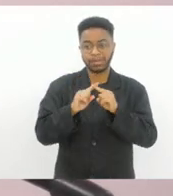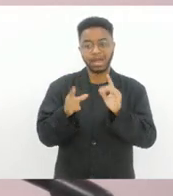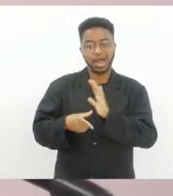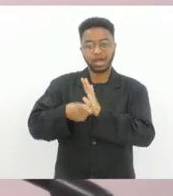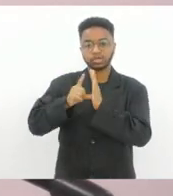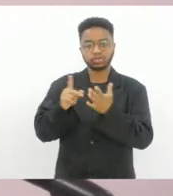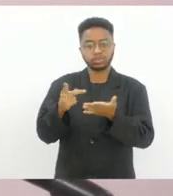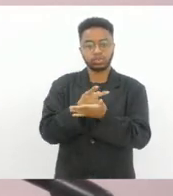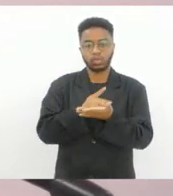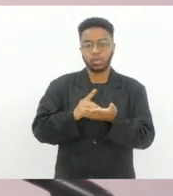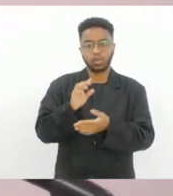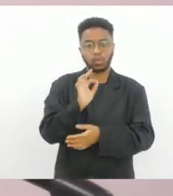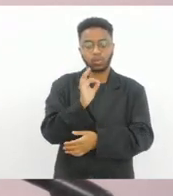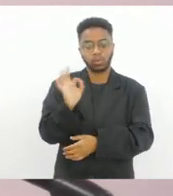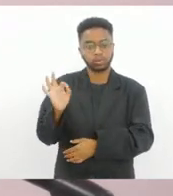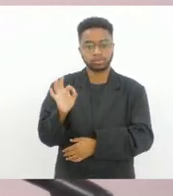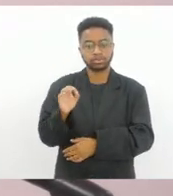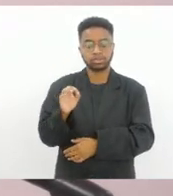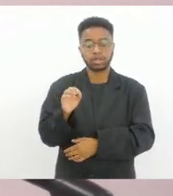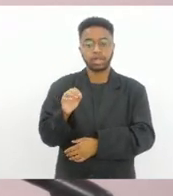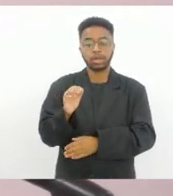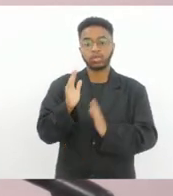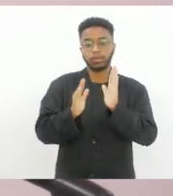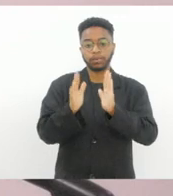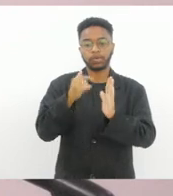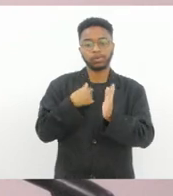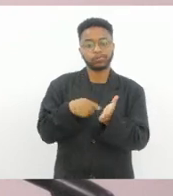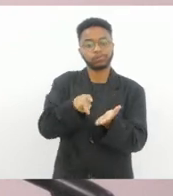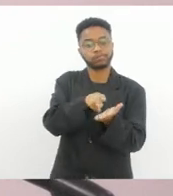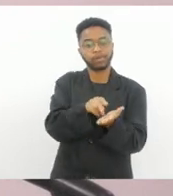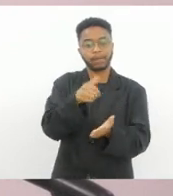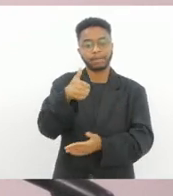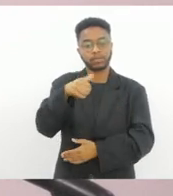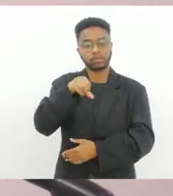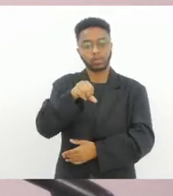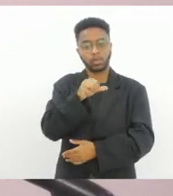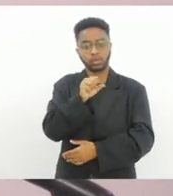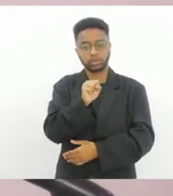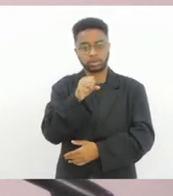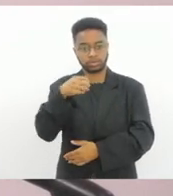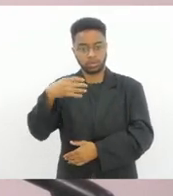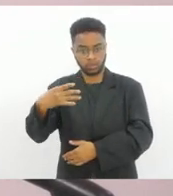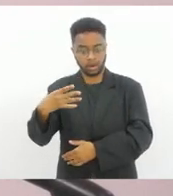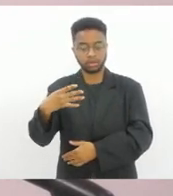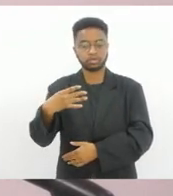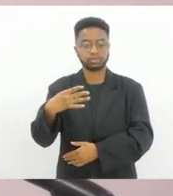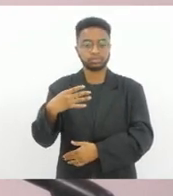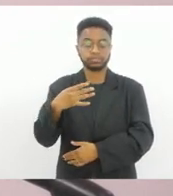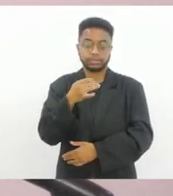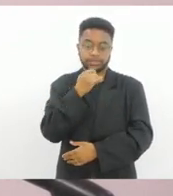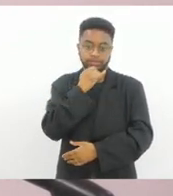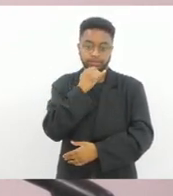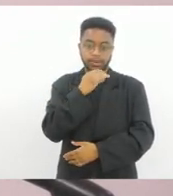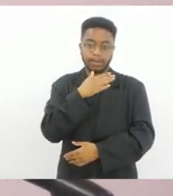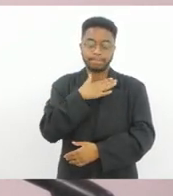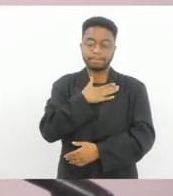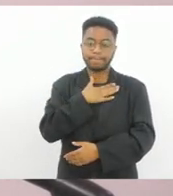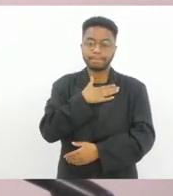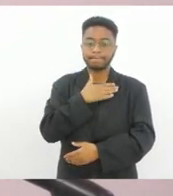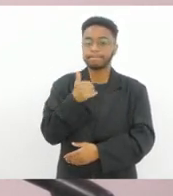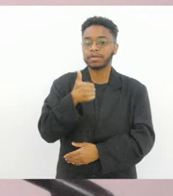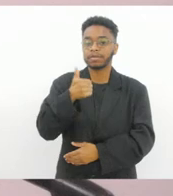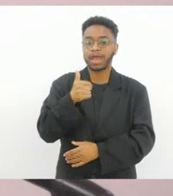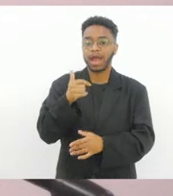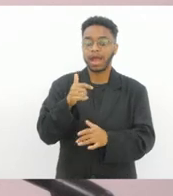acontecido. Quando fui internada durante alguns meses, em 1984, por exemplo, minha primeira reação ao sair